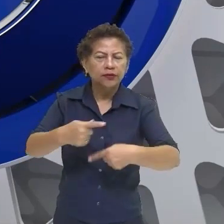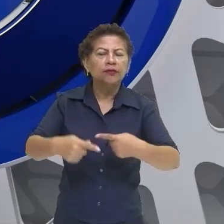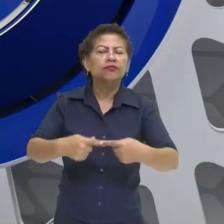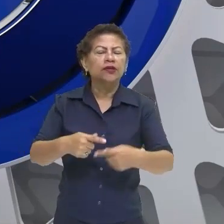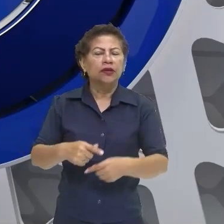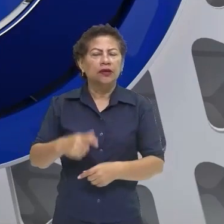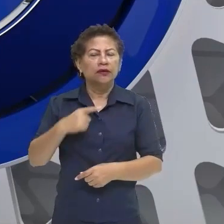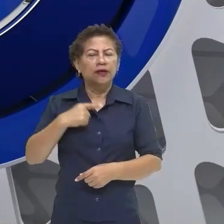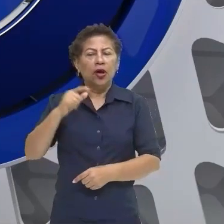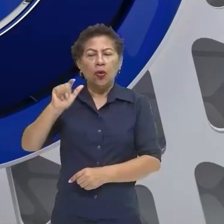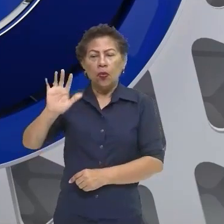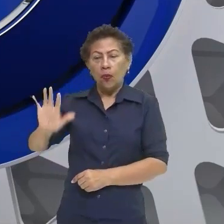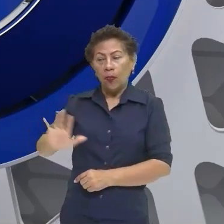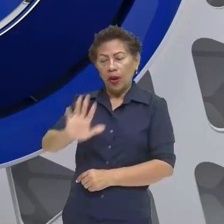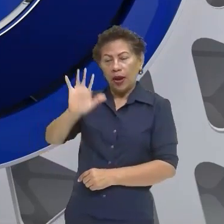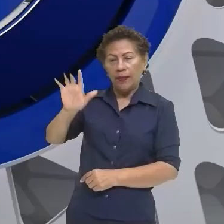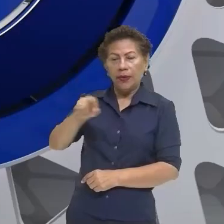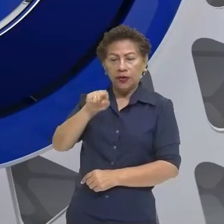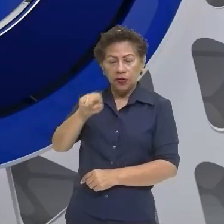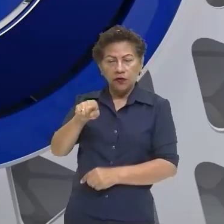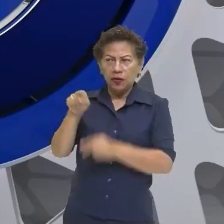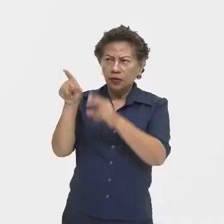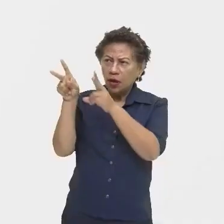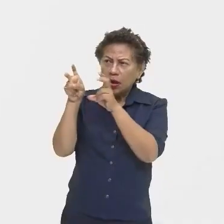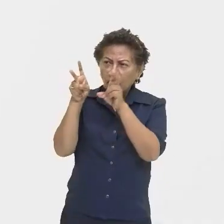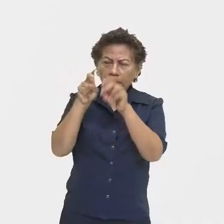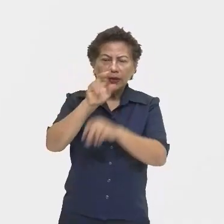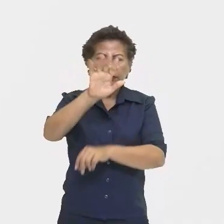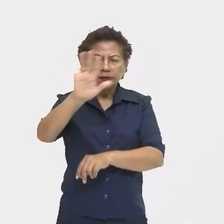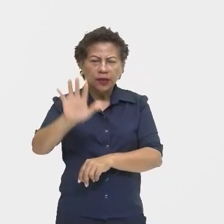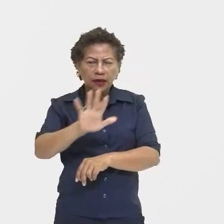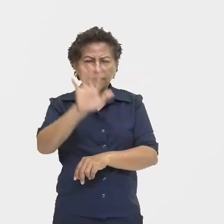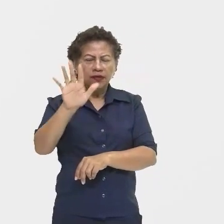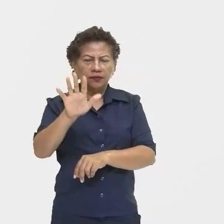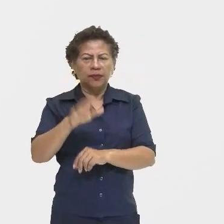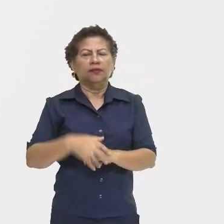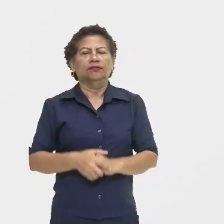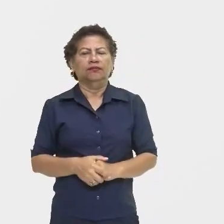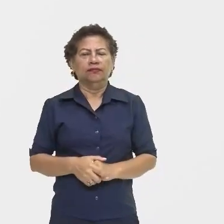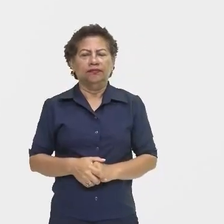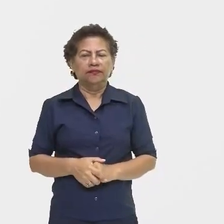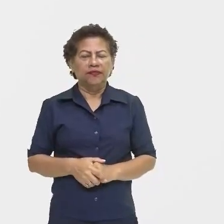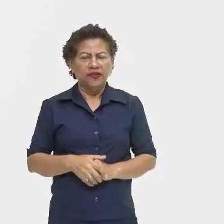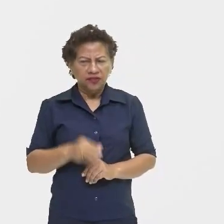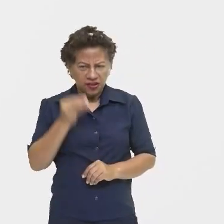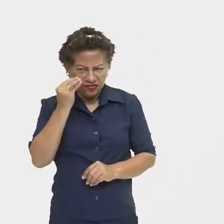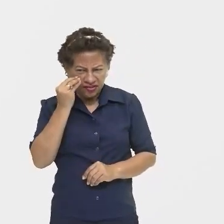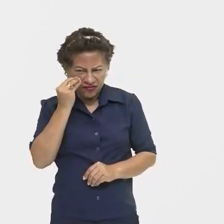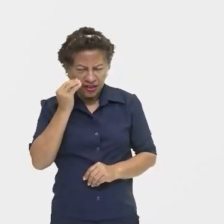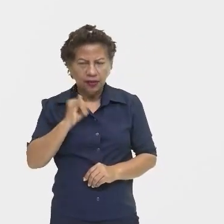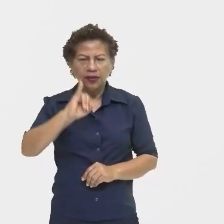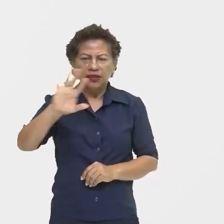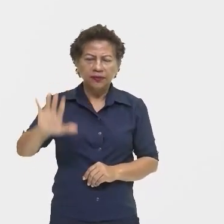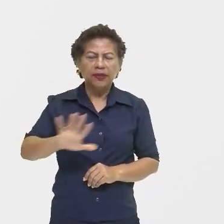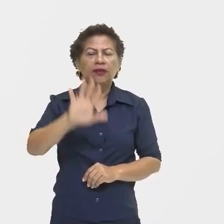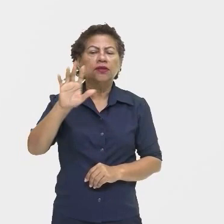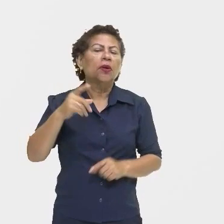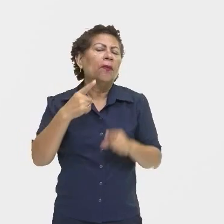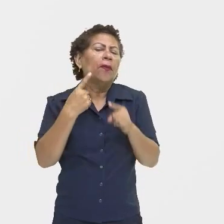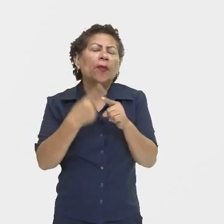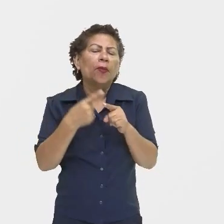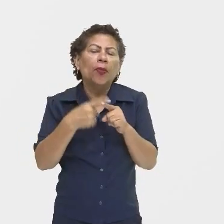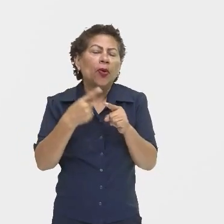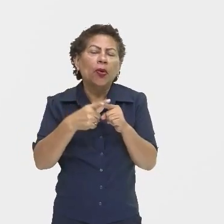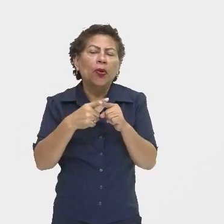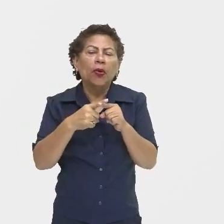o mapinha e eu quero que vocês observem no mapa. Observem bem aí essa imagem, olha, por que que esse mapa ele está